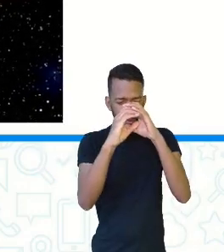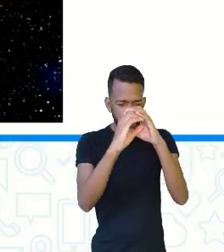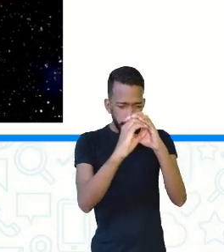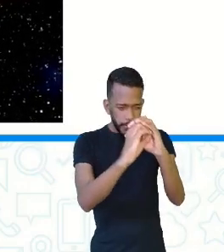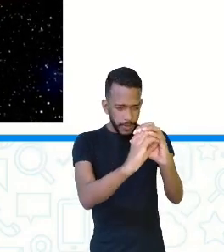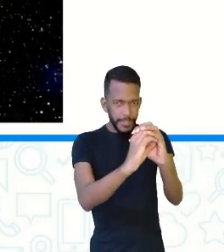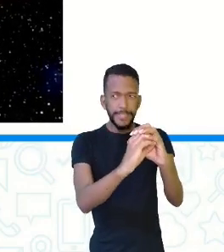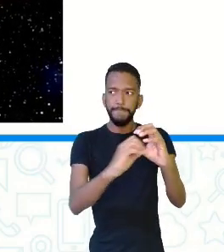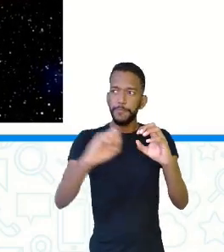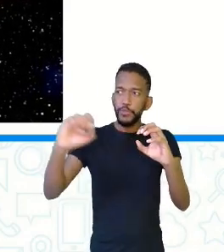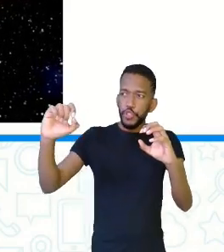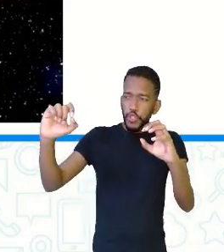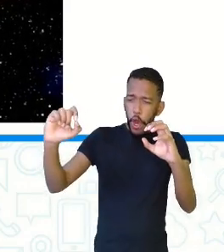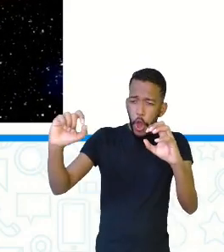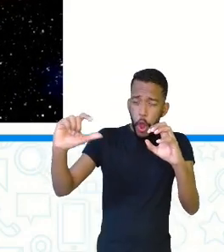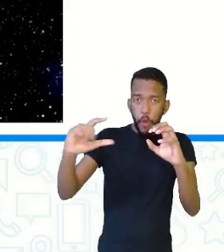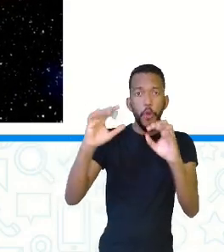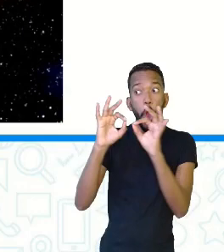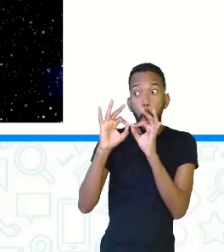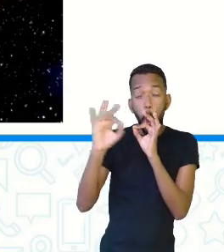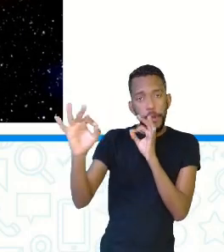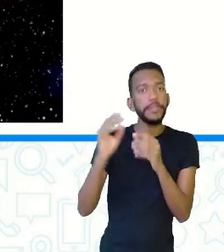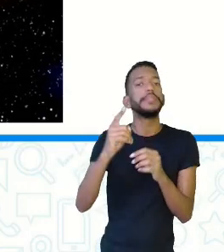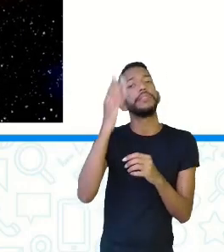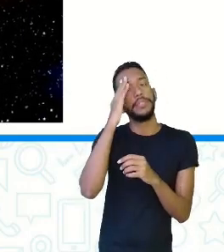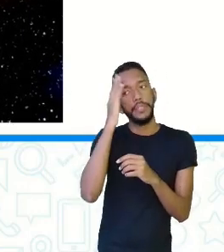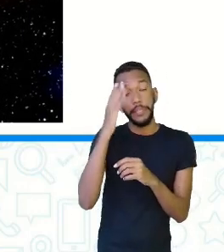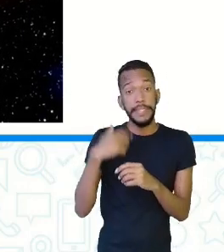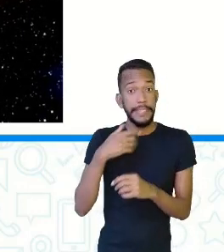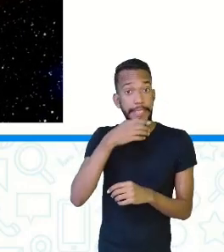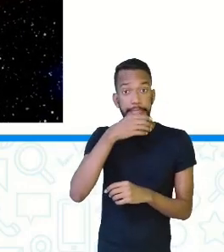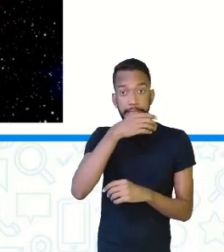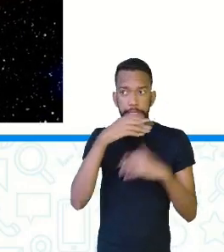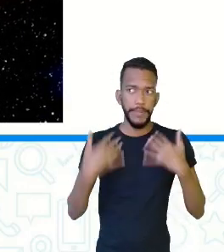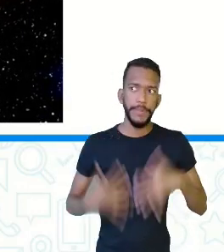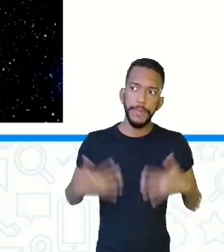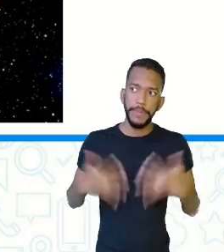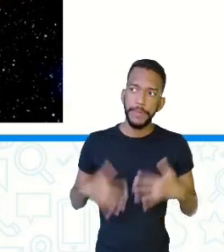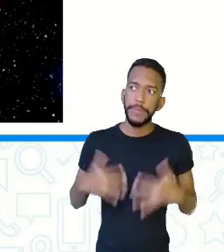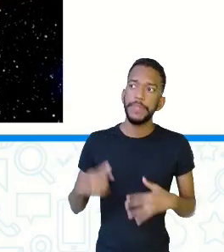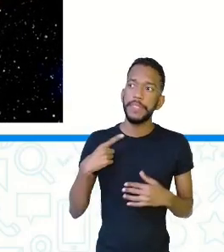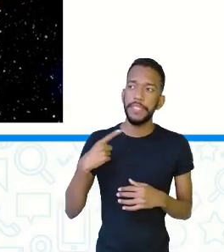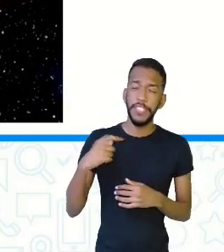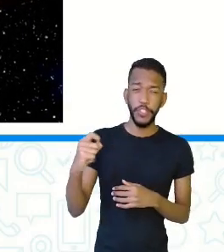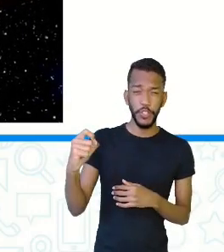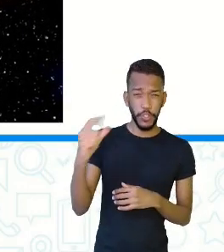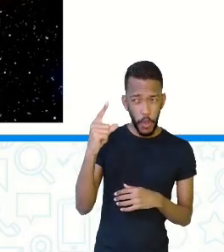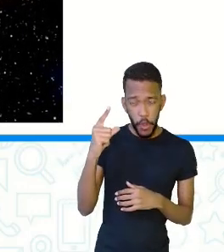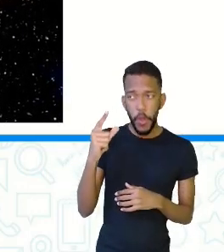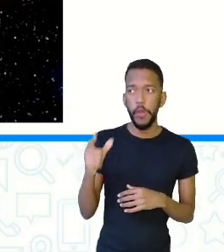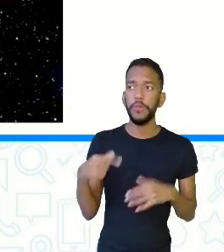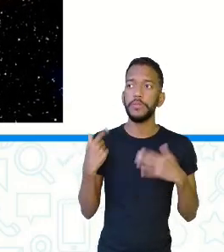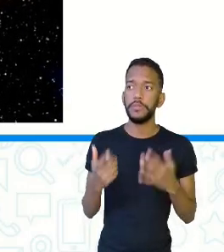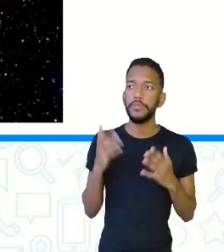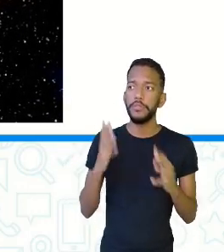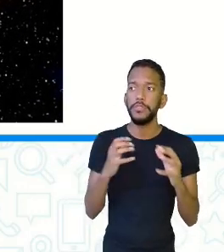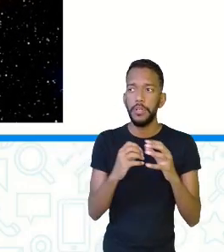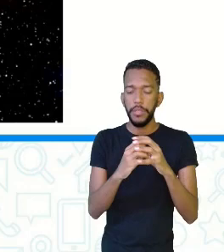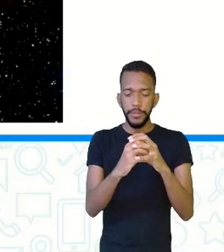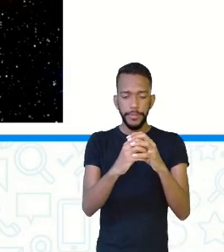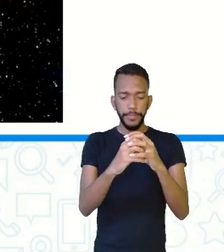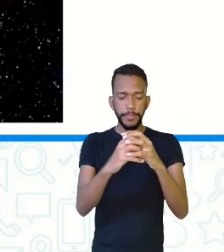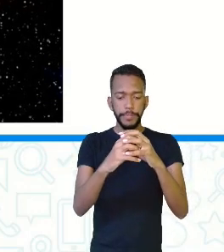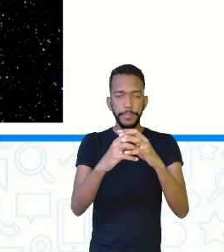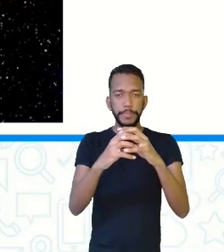o Sol, de longe, né? Porque vocês sabem que o Sol é muito quente e uma luminosidade muito forte, então ele está bem